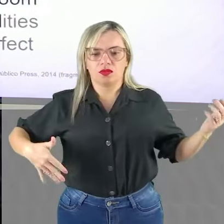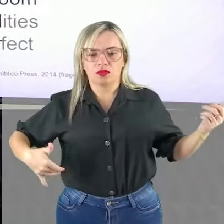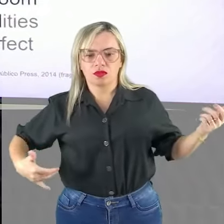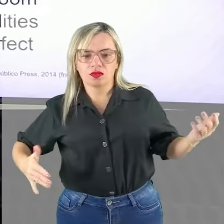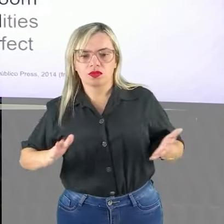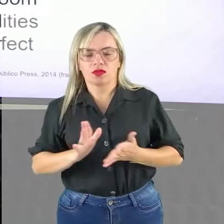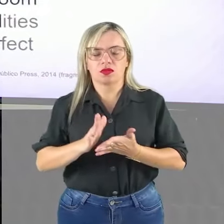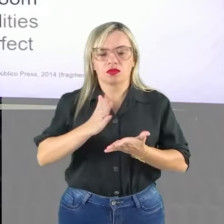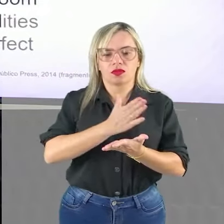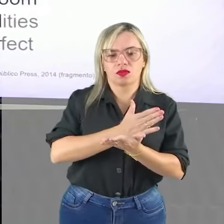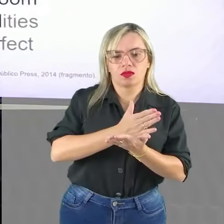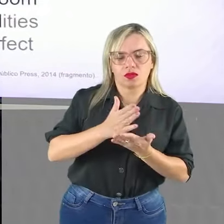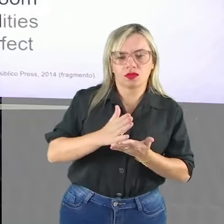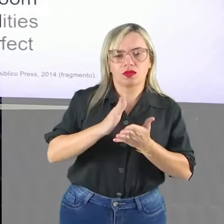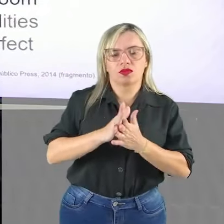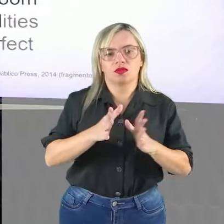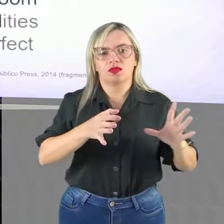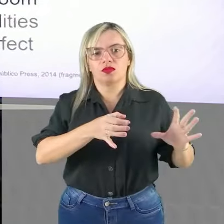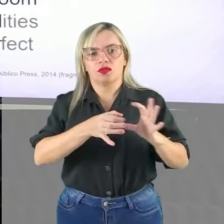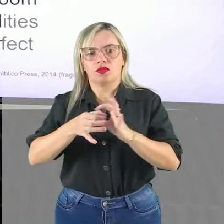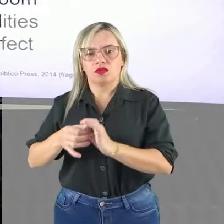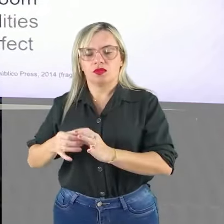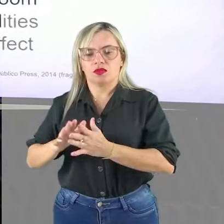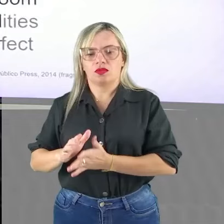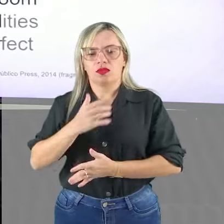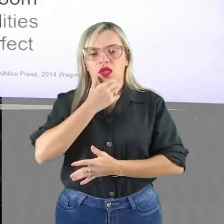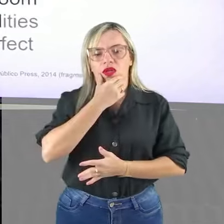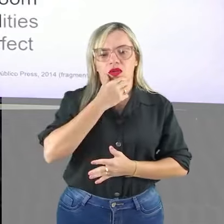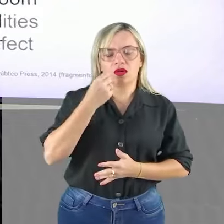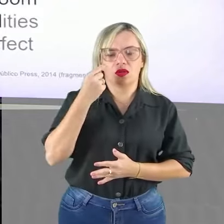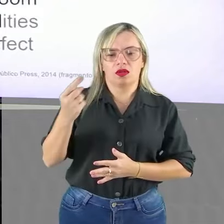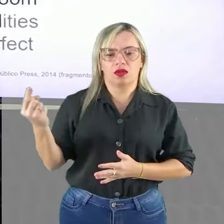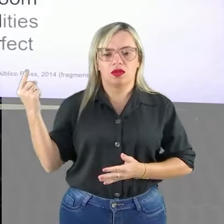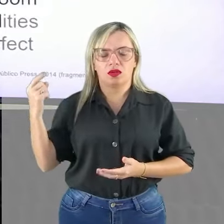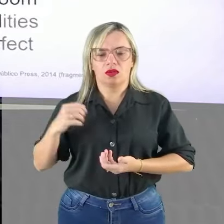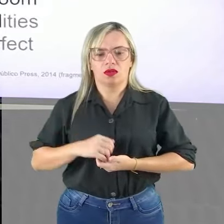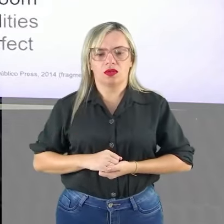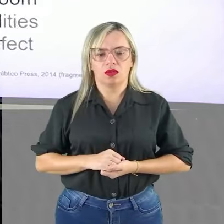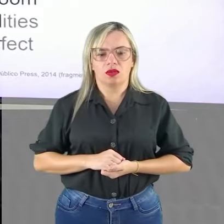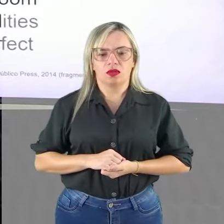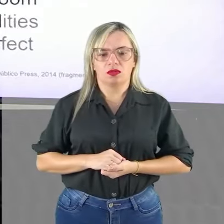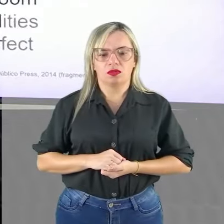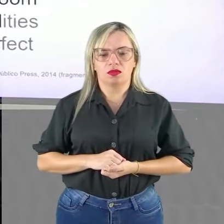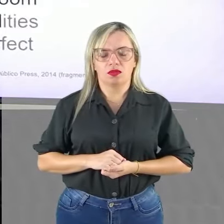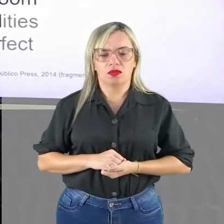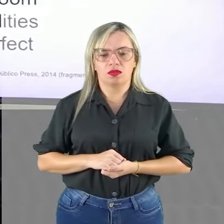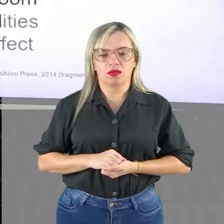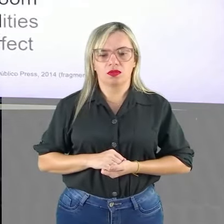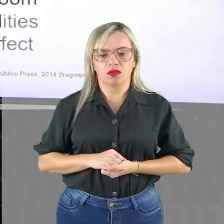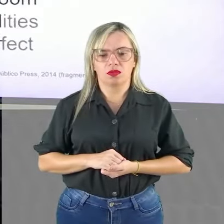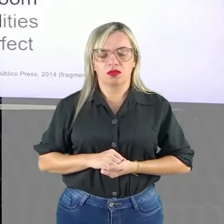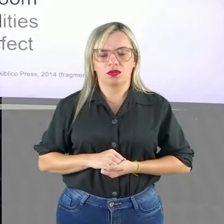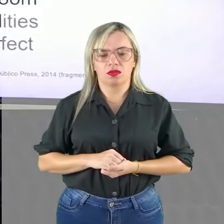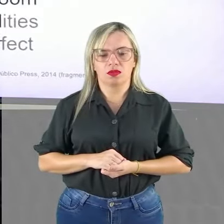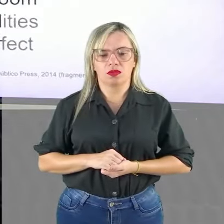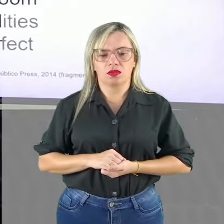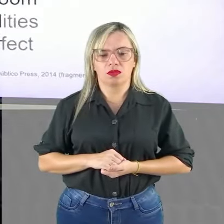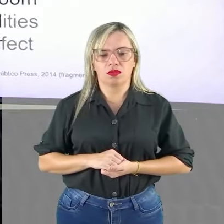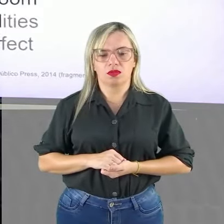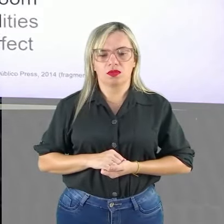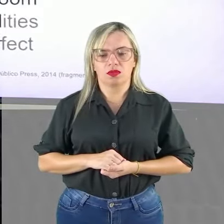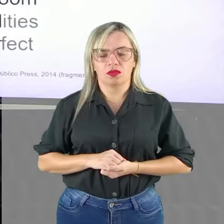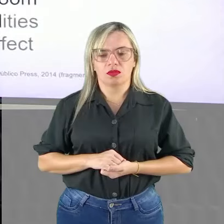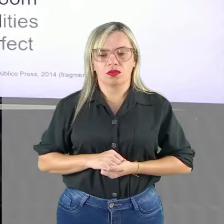eh situações em inglês né hip hop eh Street South spanish hip Poop